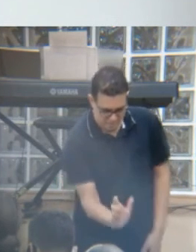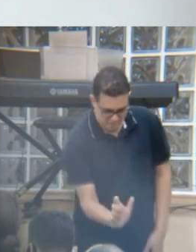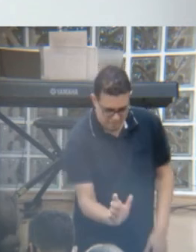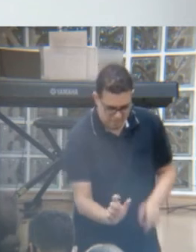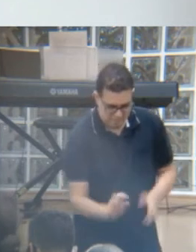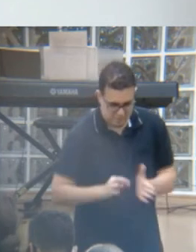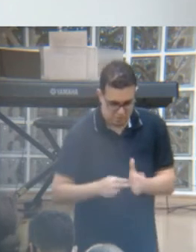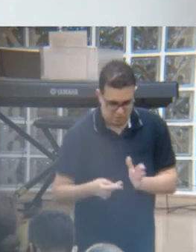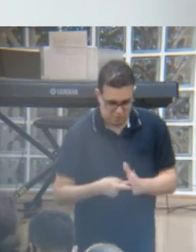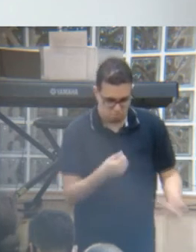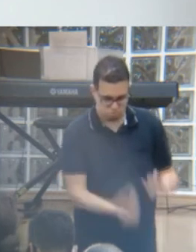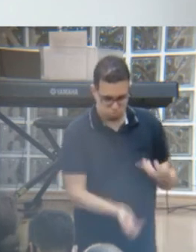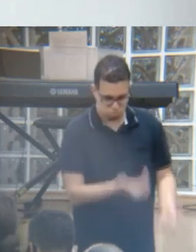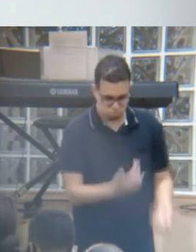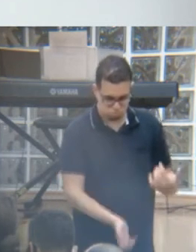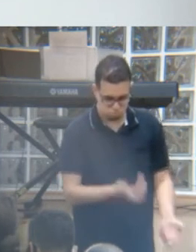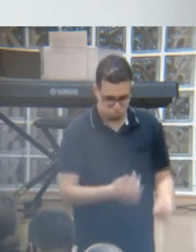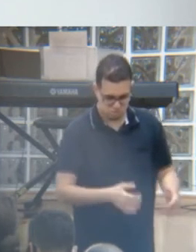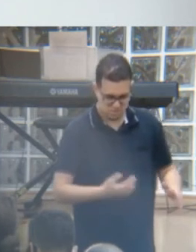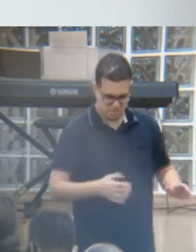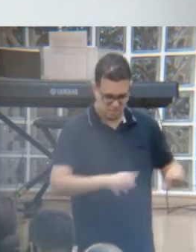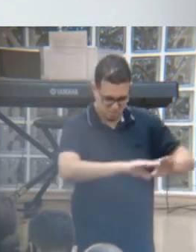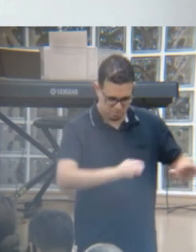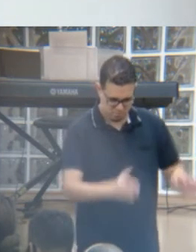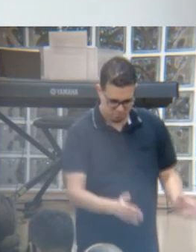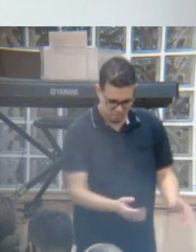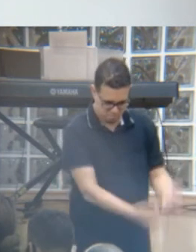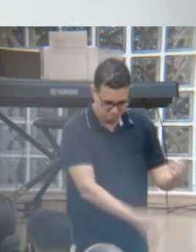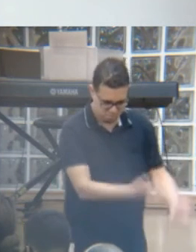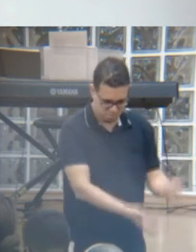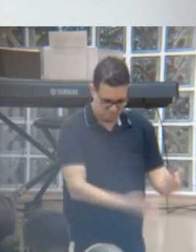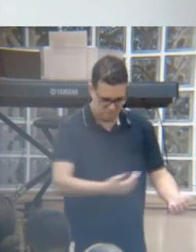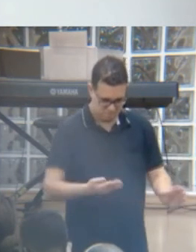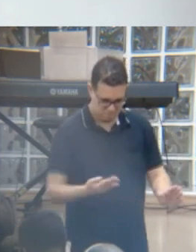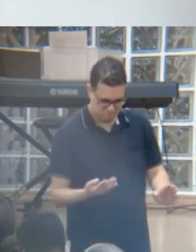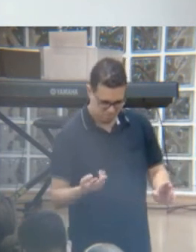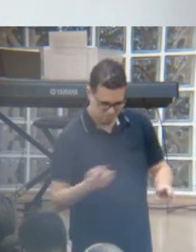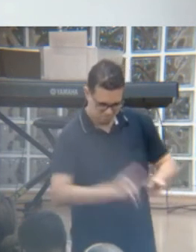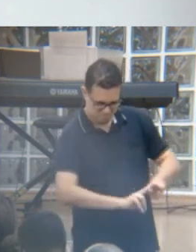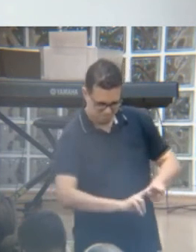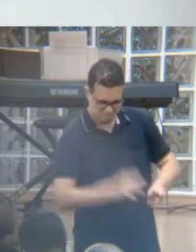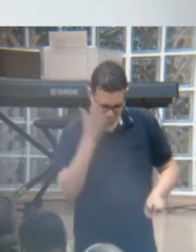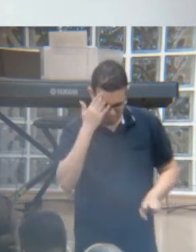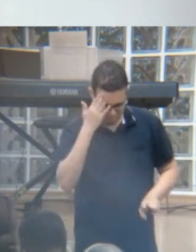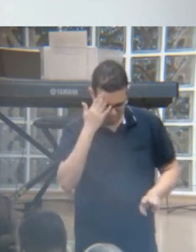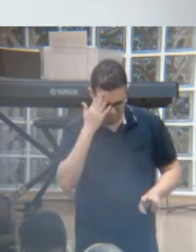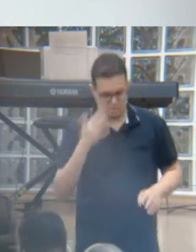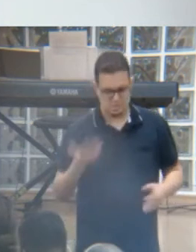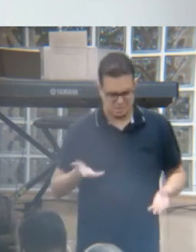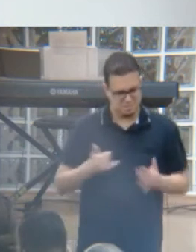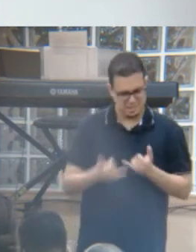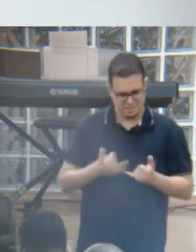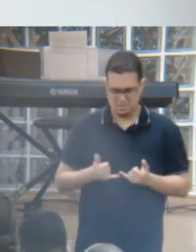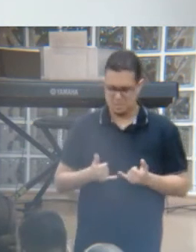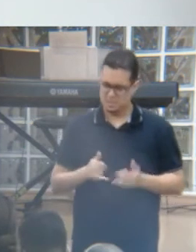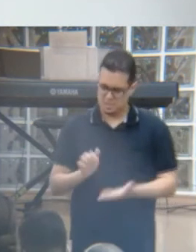isso? Vou te mandar para a fornalha, mas não te queimarás. Porque o Deus que provê vai te